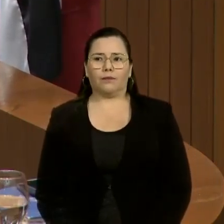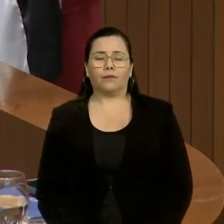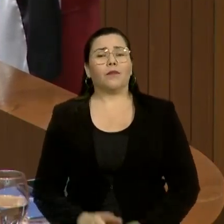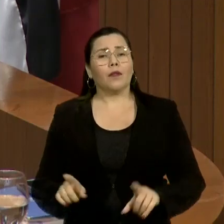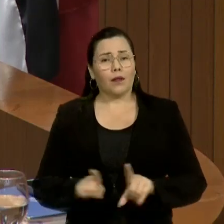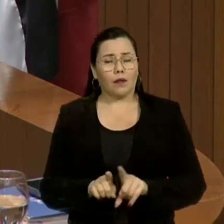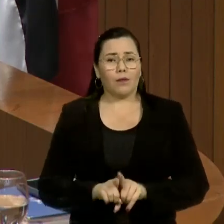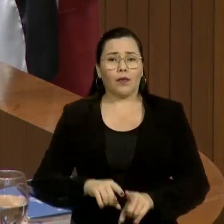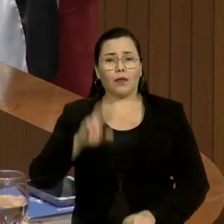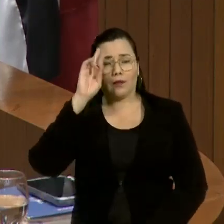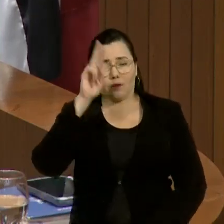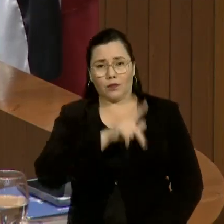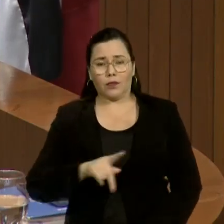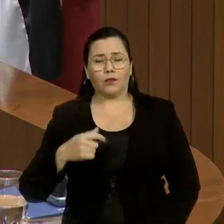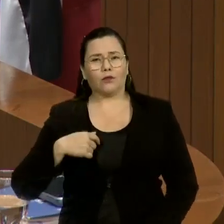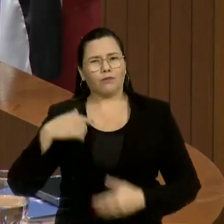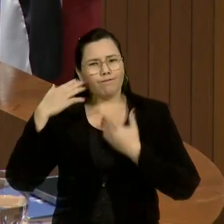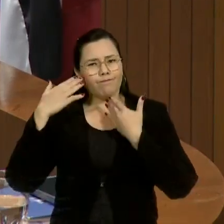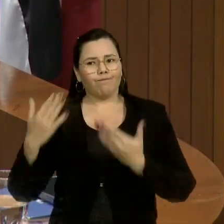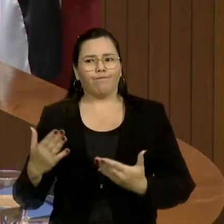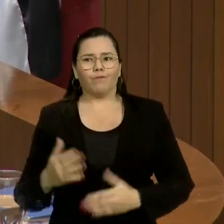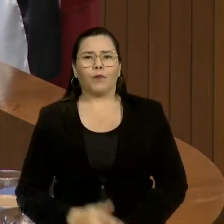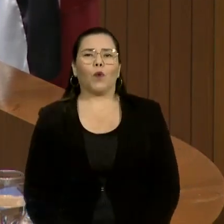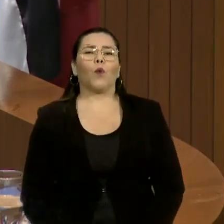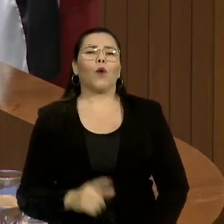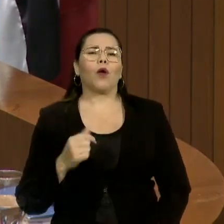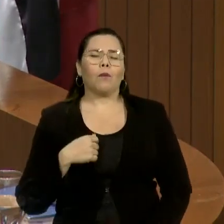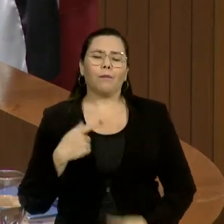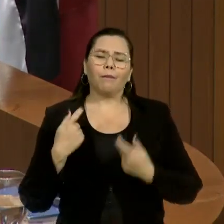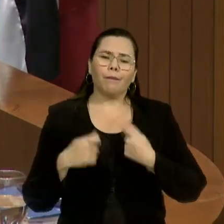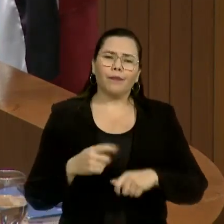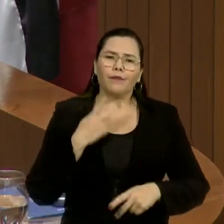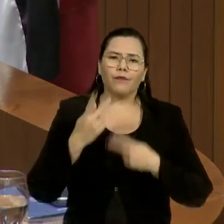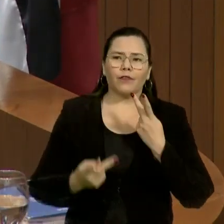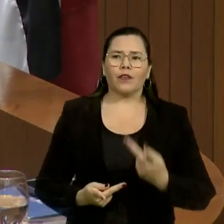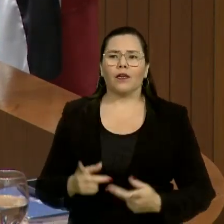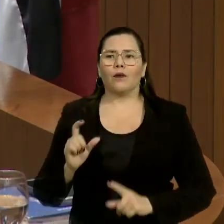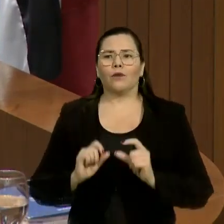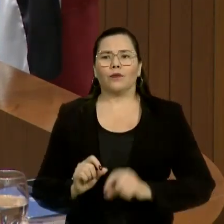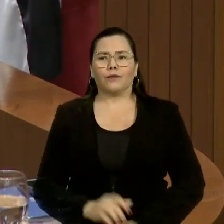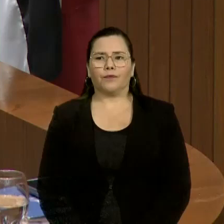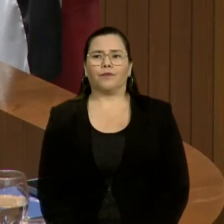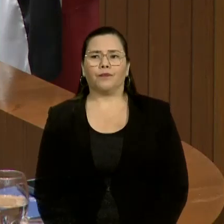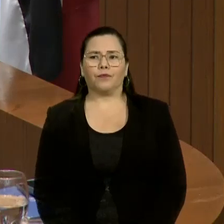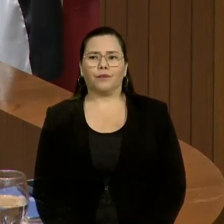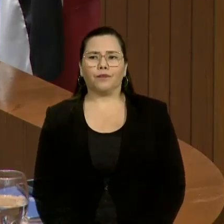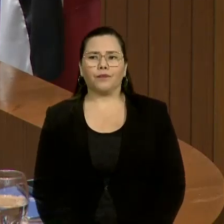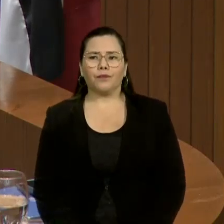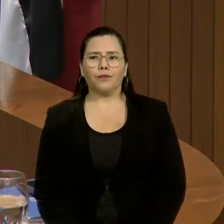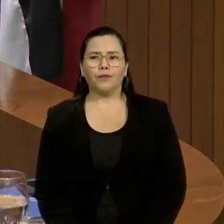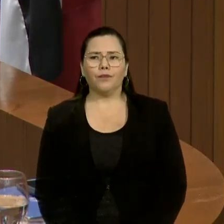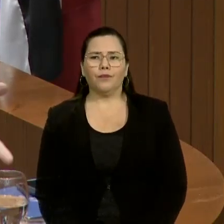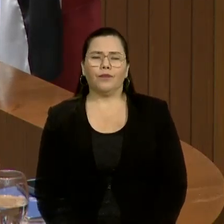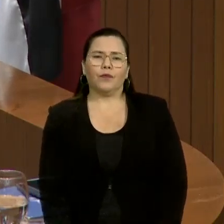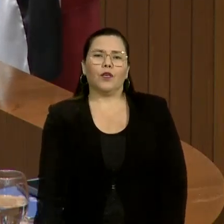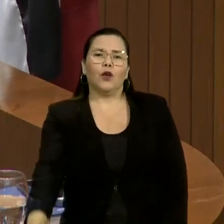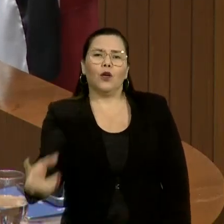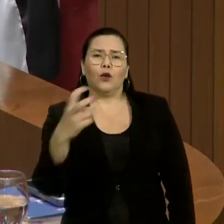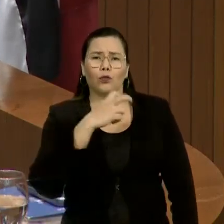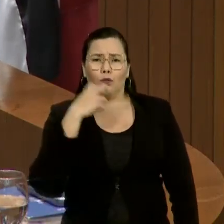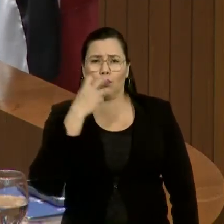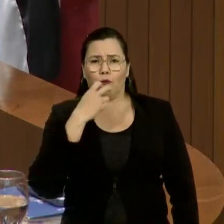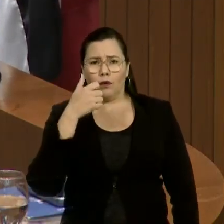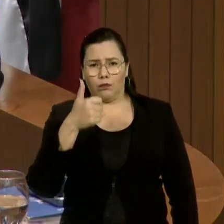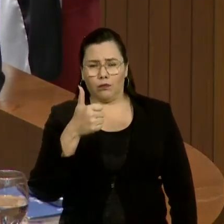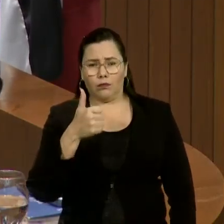aqui na tribuna o pandemônio que aconteceu na inauguração do Sococão 1, ou Cachorrão 1, como queiram chamar aí, o